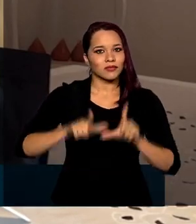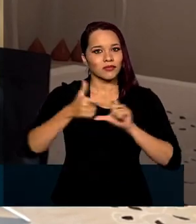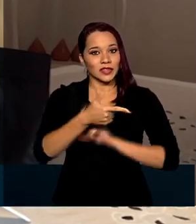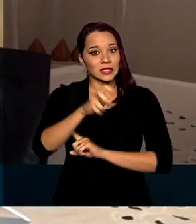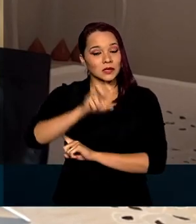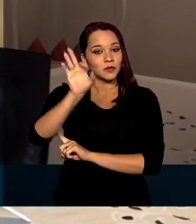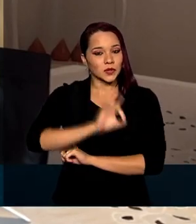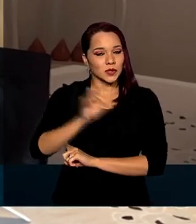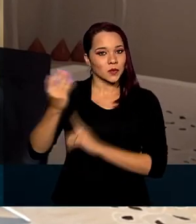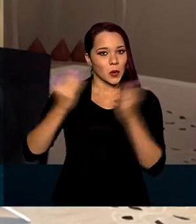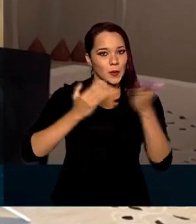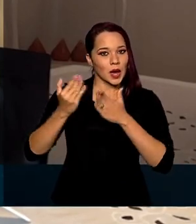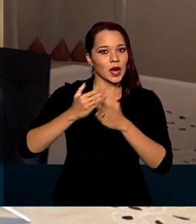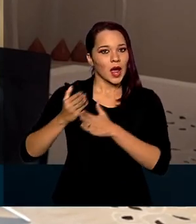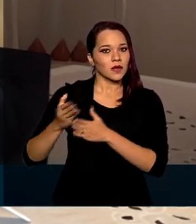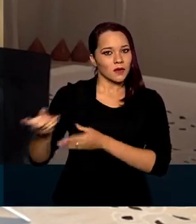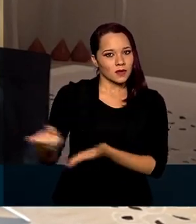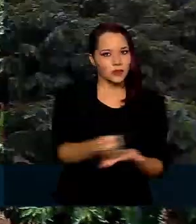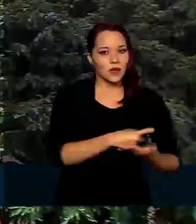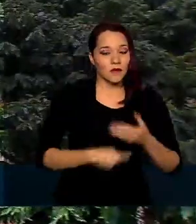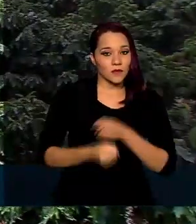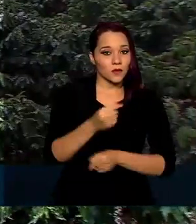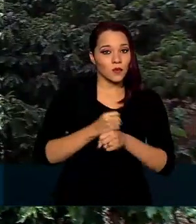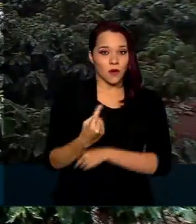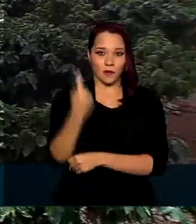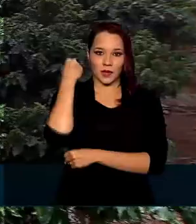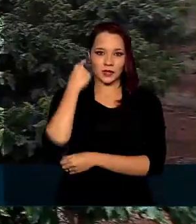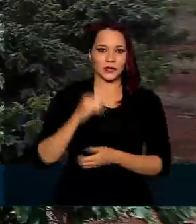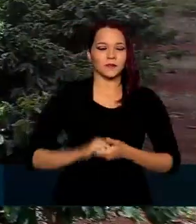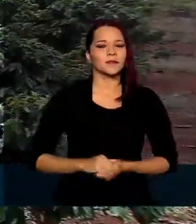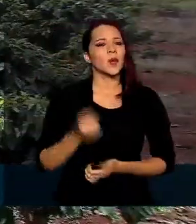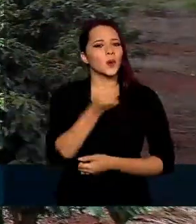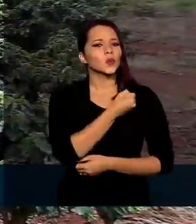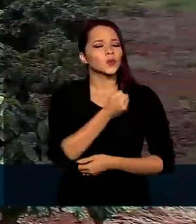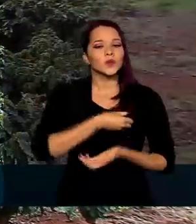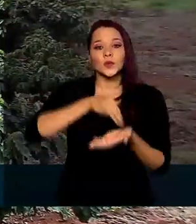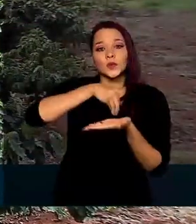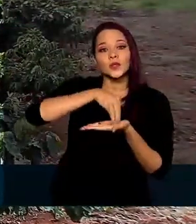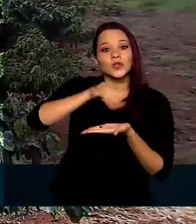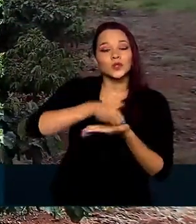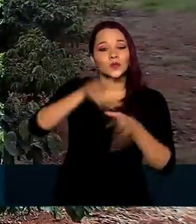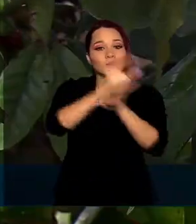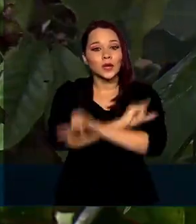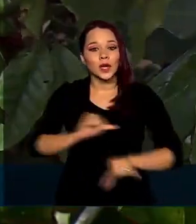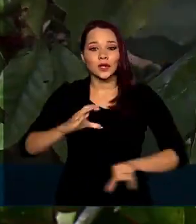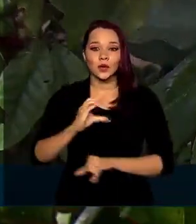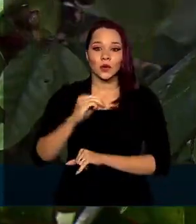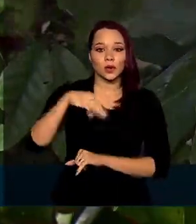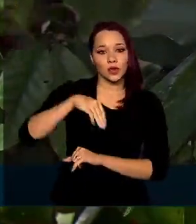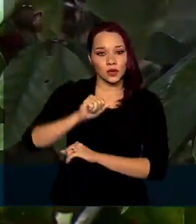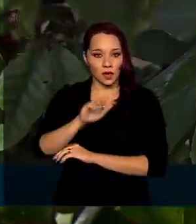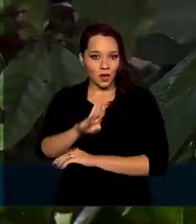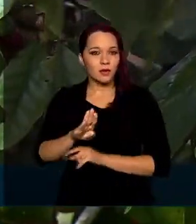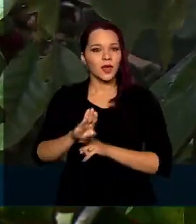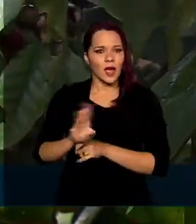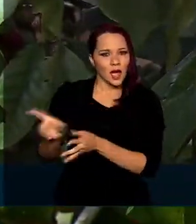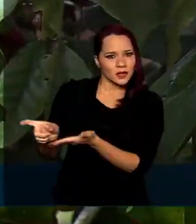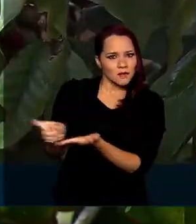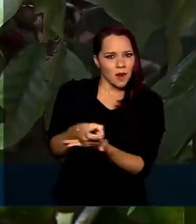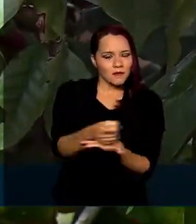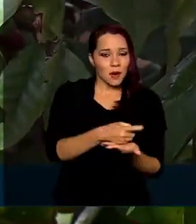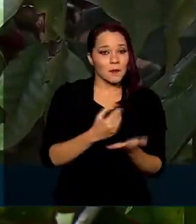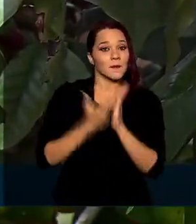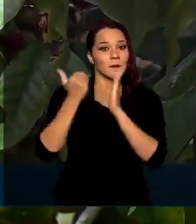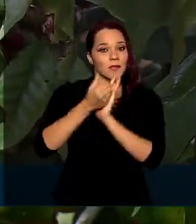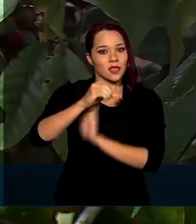em relação à safra do ano passado. Os números foram divulgados pela Conab. A safra, que está com mais de